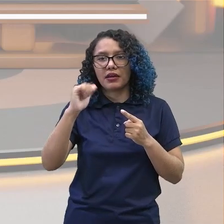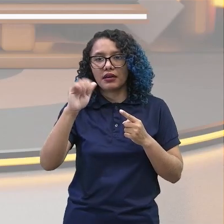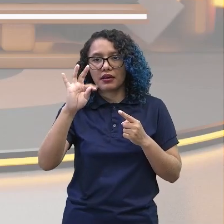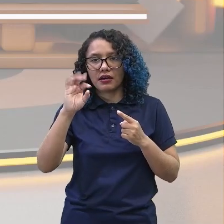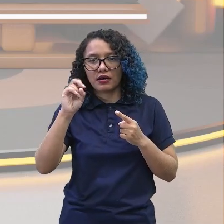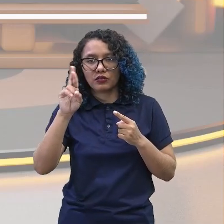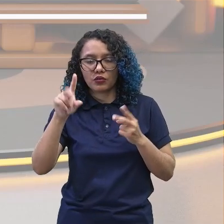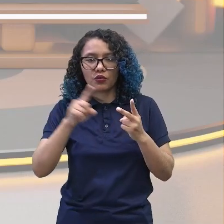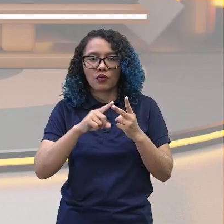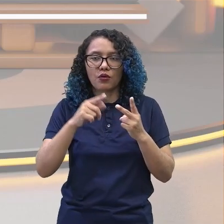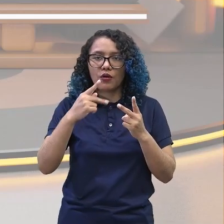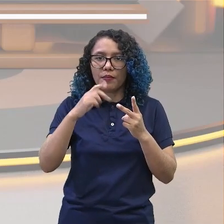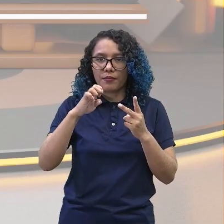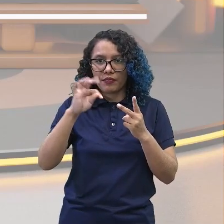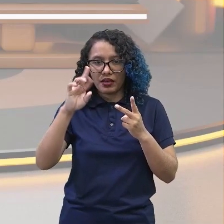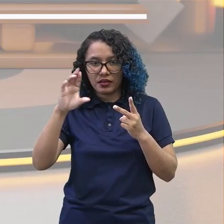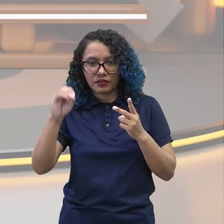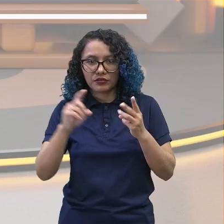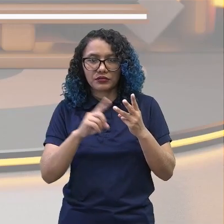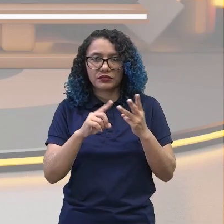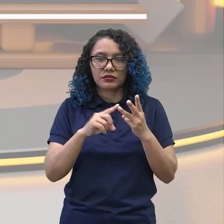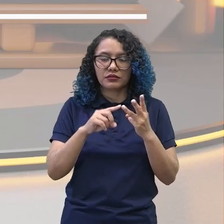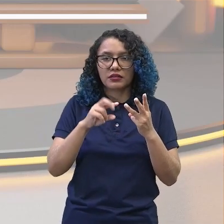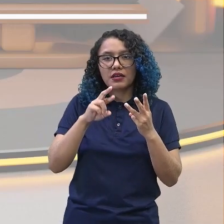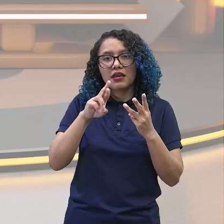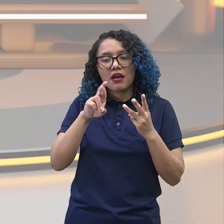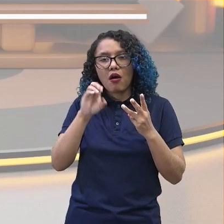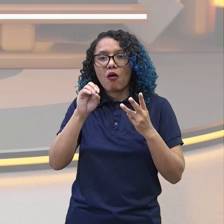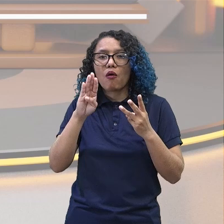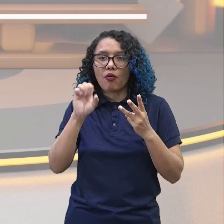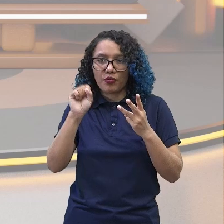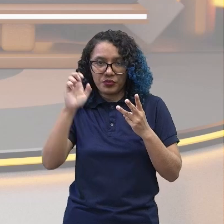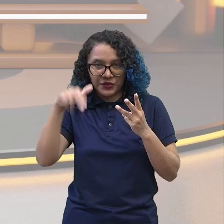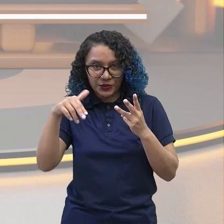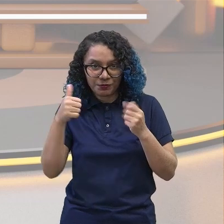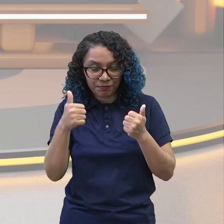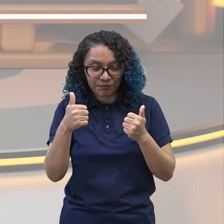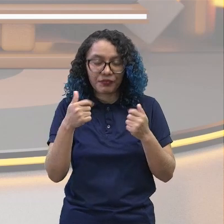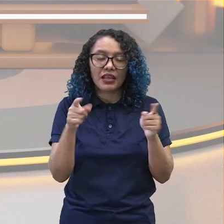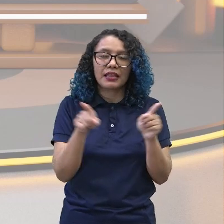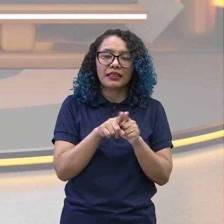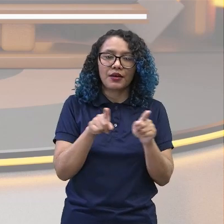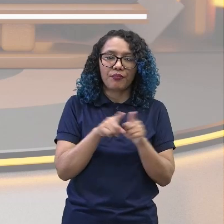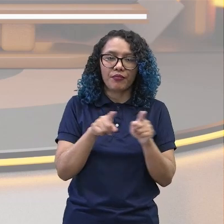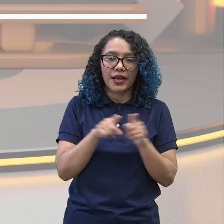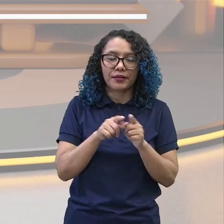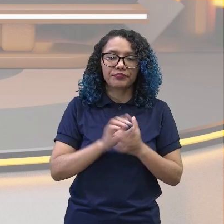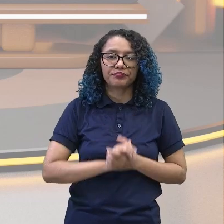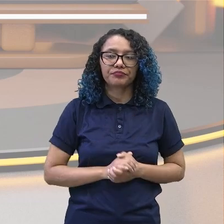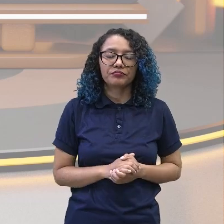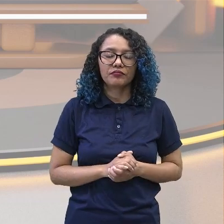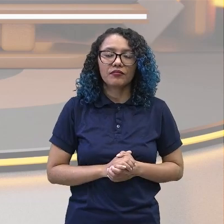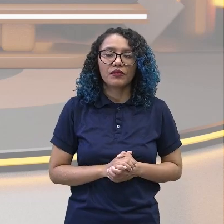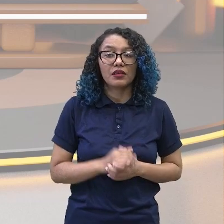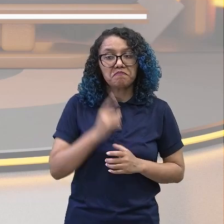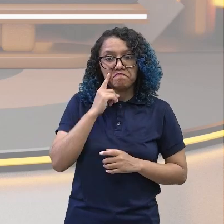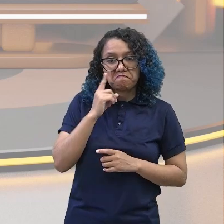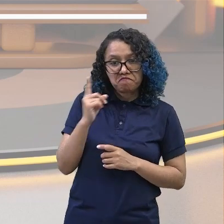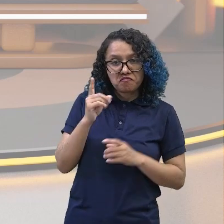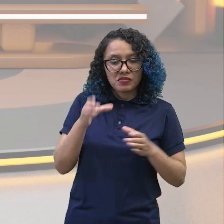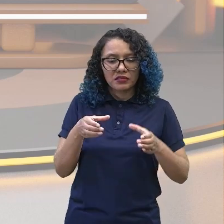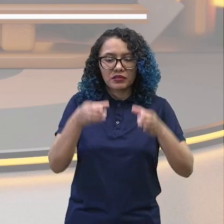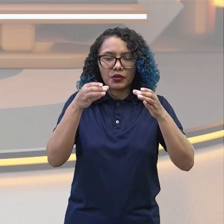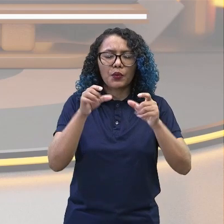de Petrus e a projeção de Robson, certo? Destaco também para vocês que nas projeções cilíndricas, essas